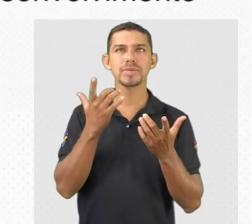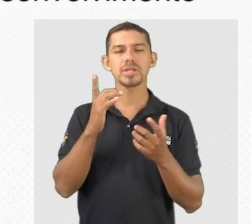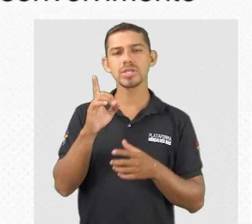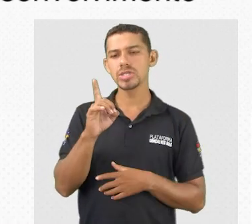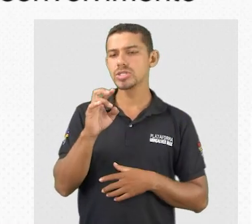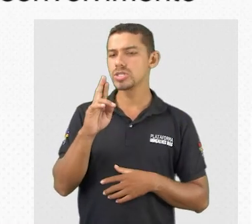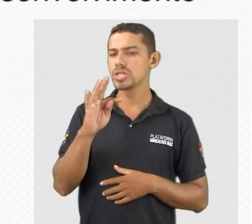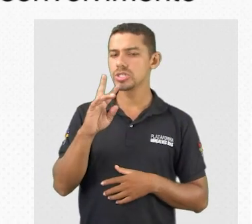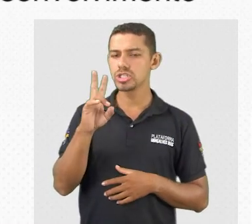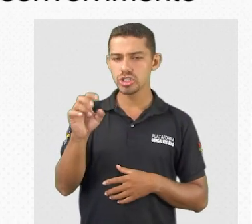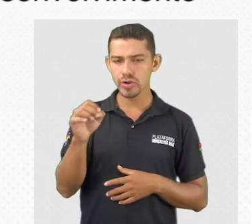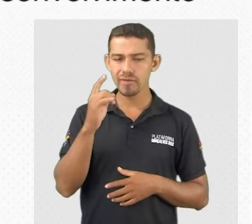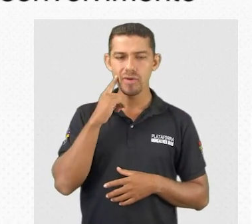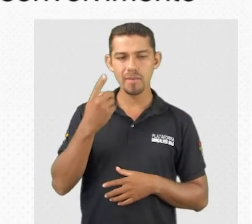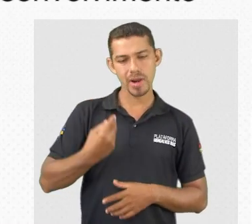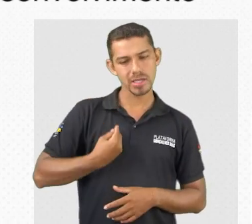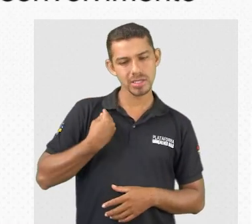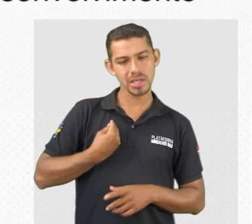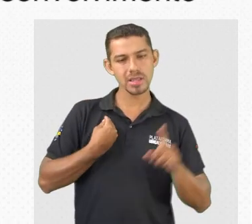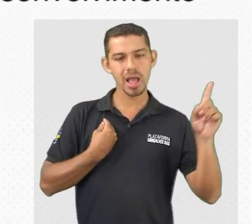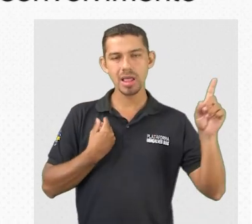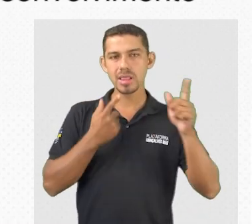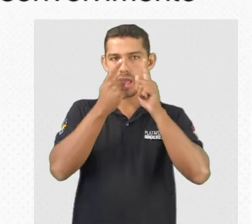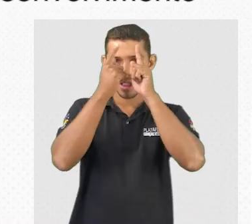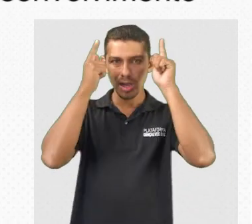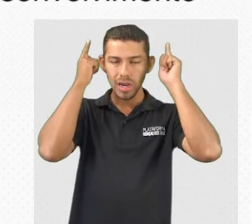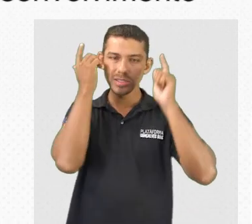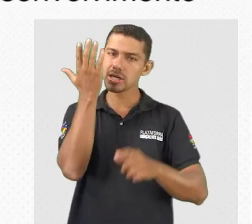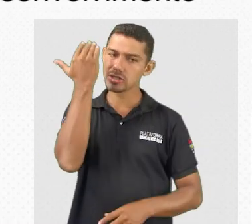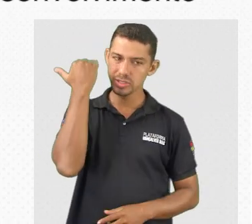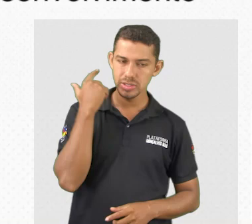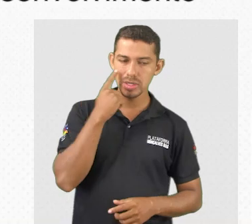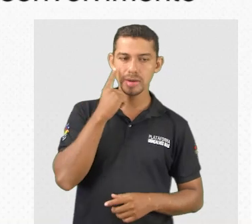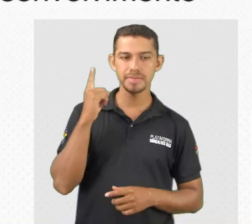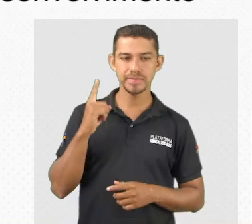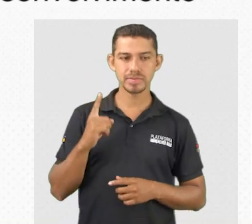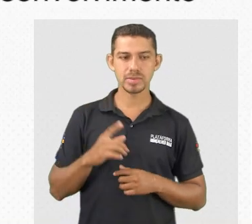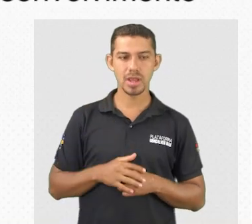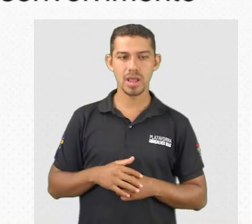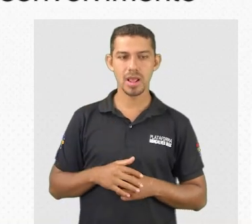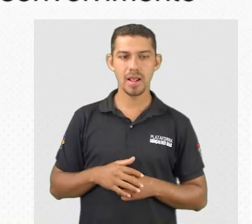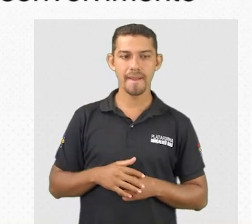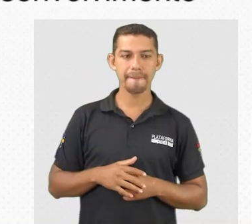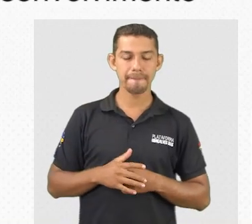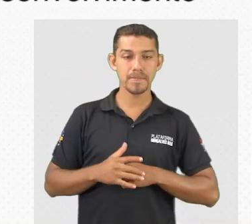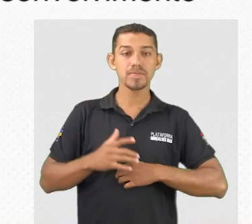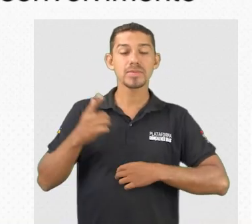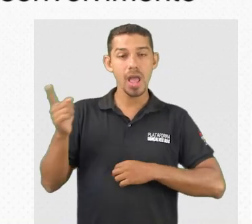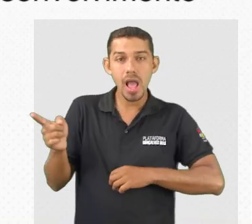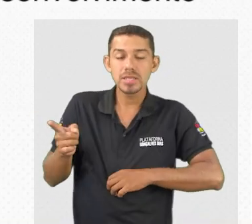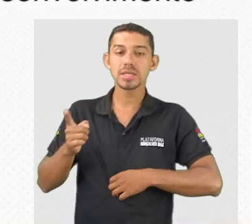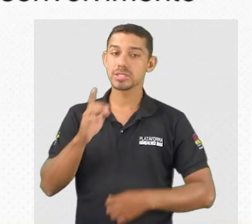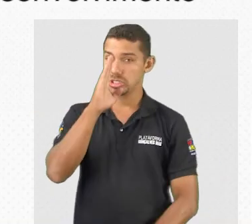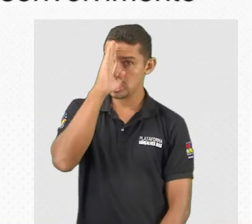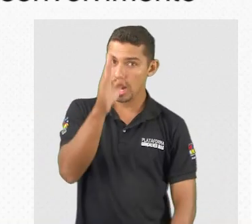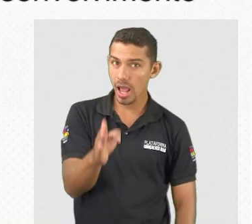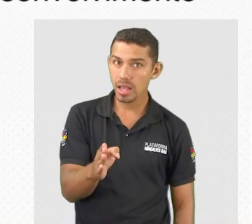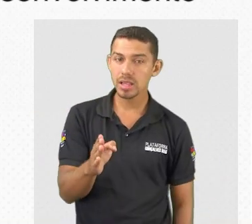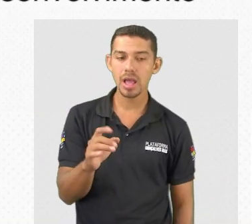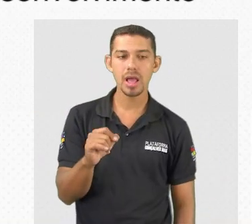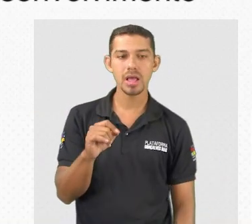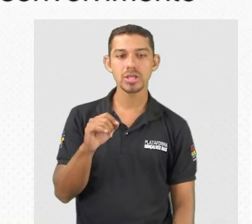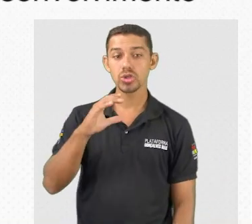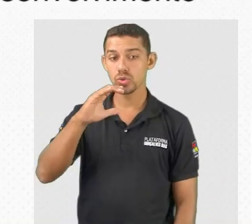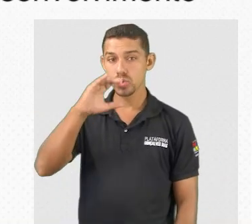diretivo, presente lá naquela democracia da Grécia Antiga. Esse aspecto, né, dessa participação direta